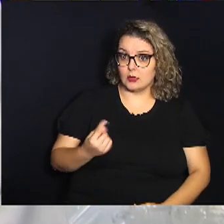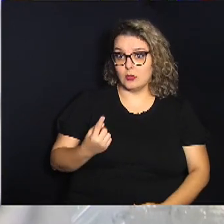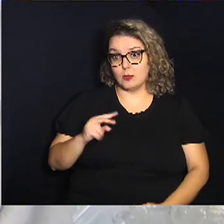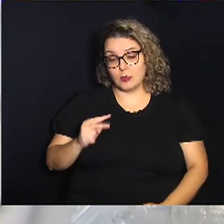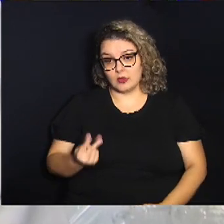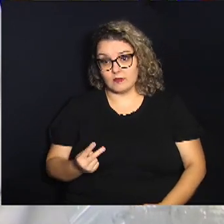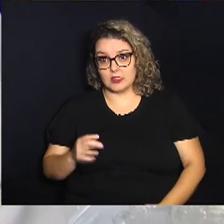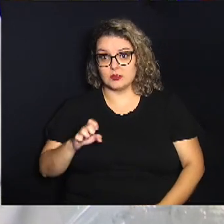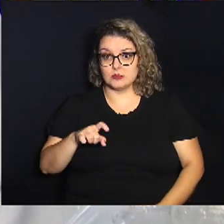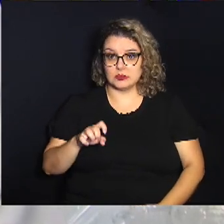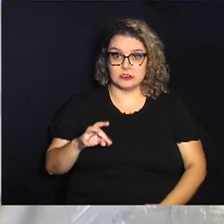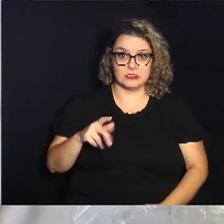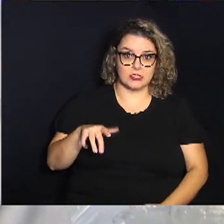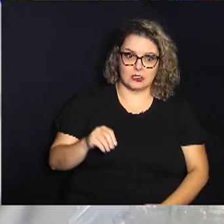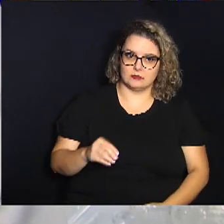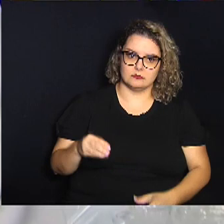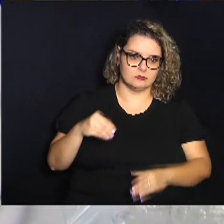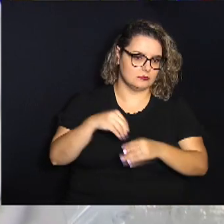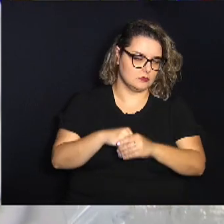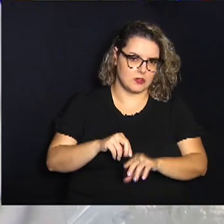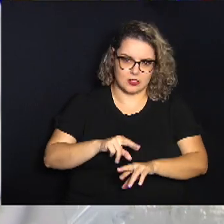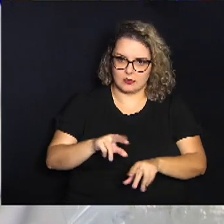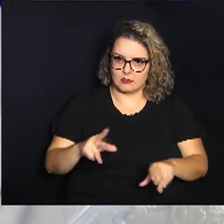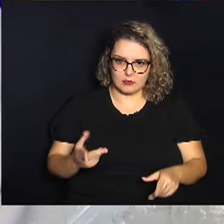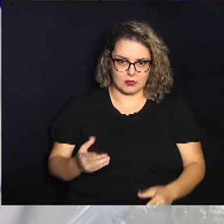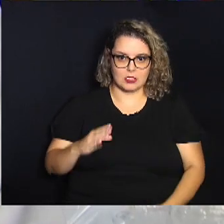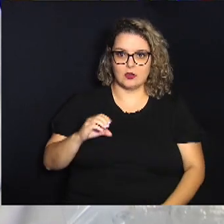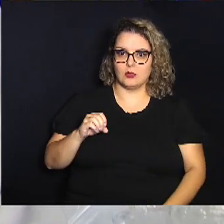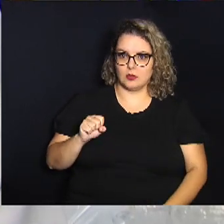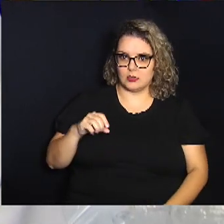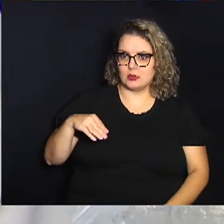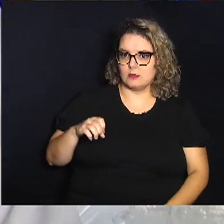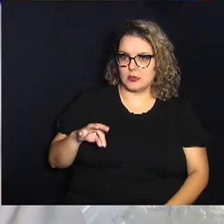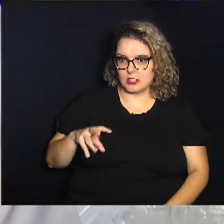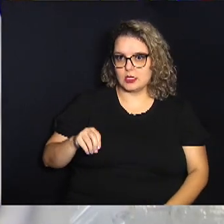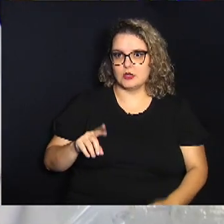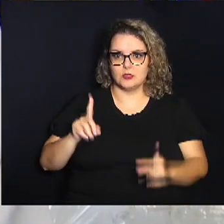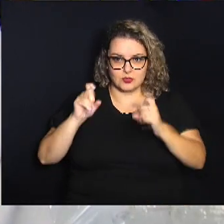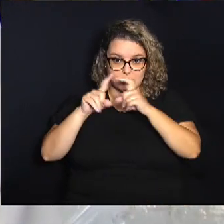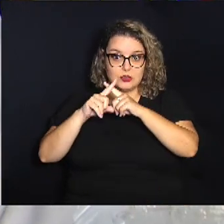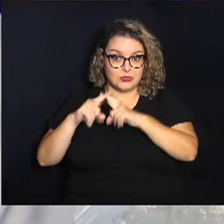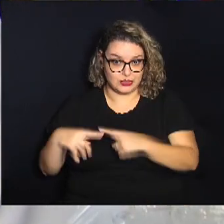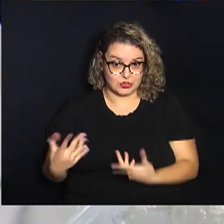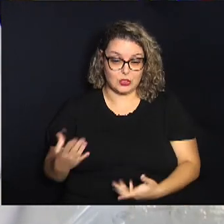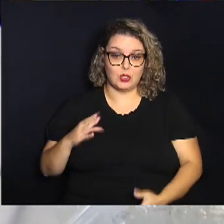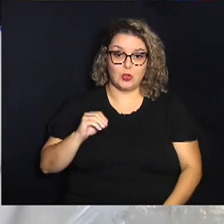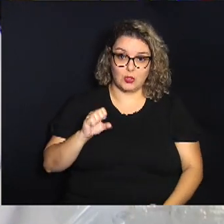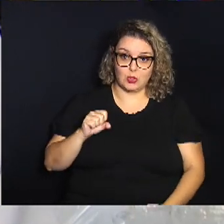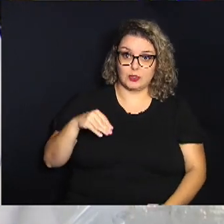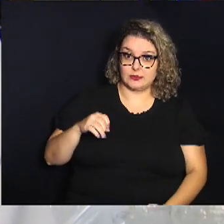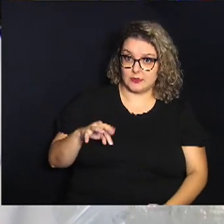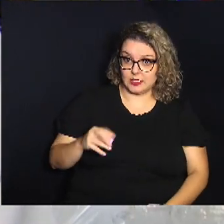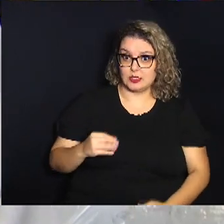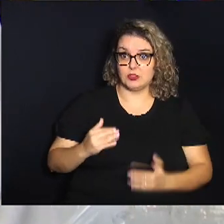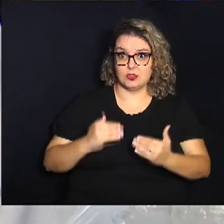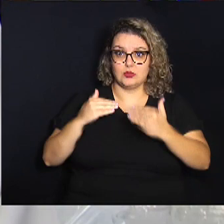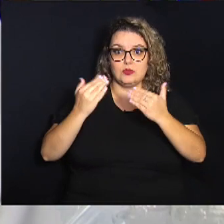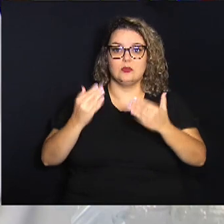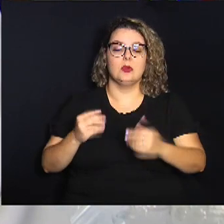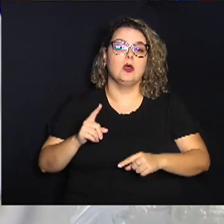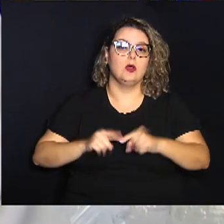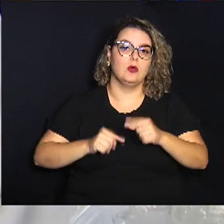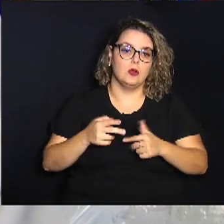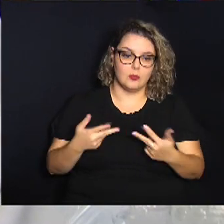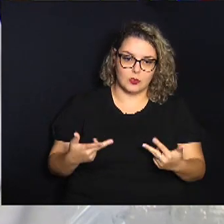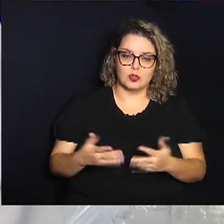esse extrato, ele pode ser incorporado em várias formulações cosméticas. Existe aí o desafio cosmético de formulação, de produzir os produtos em